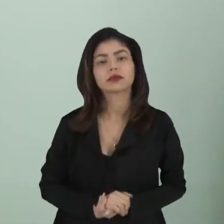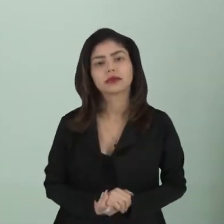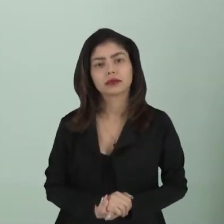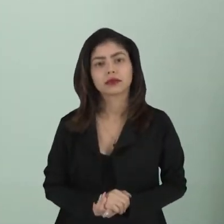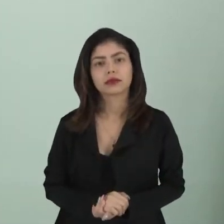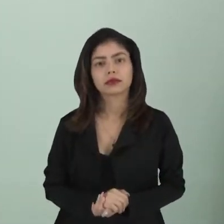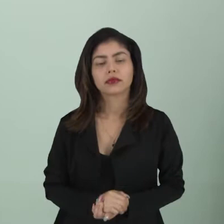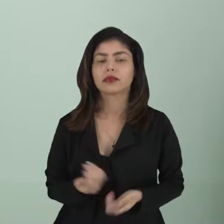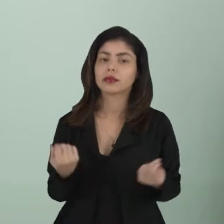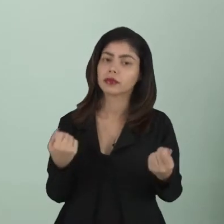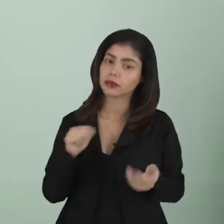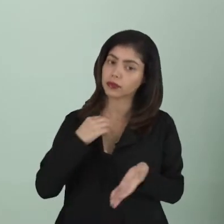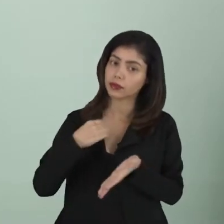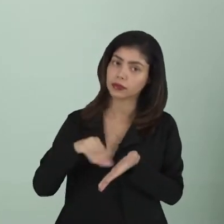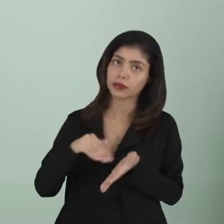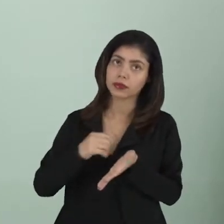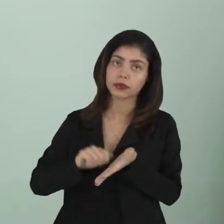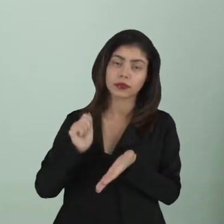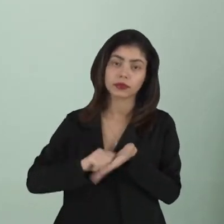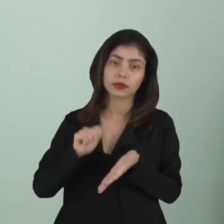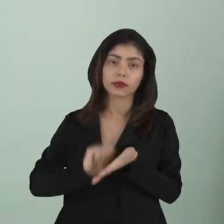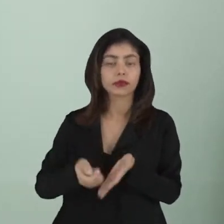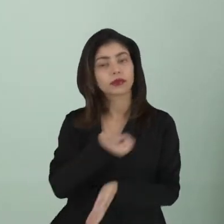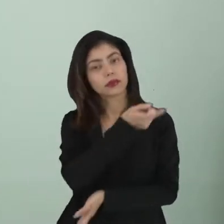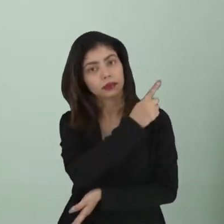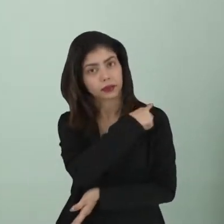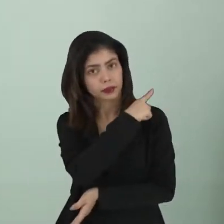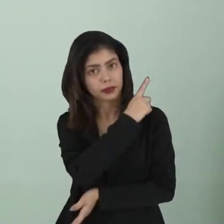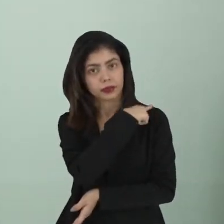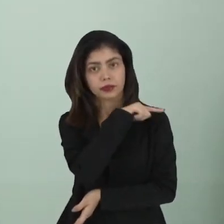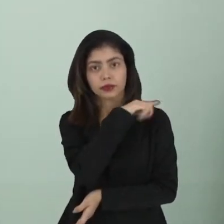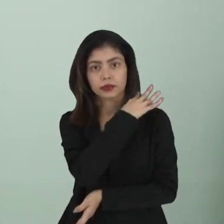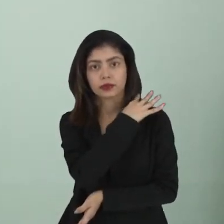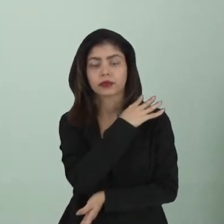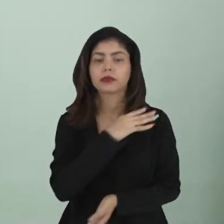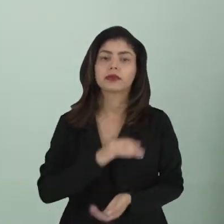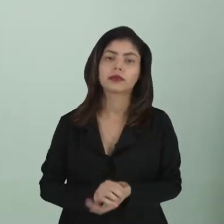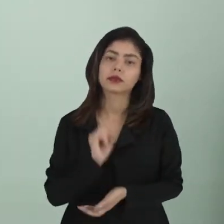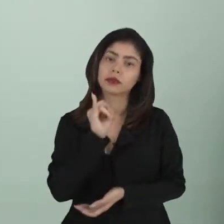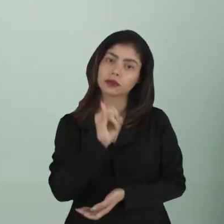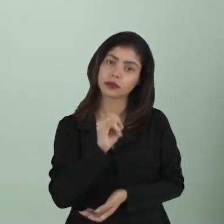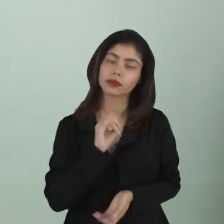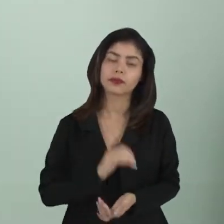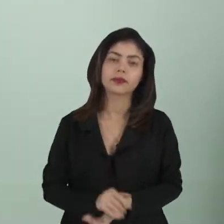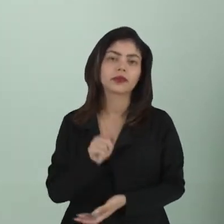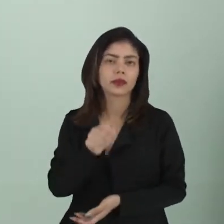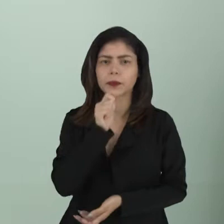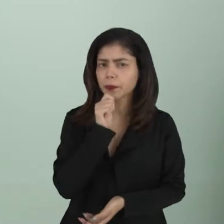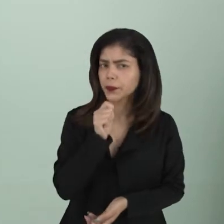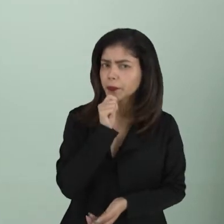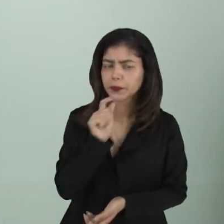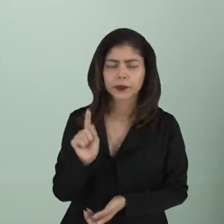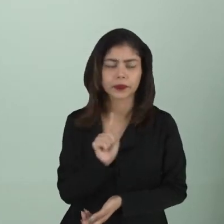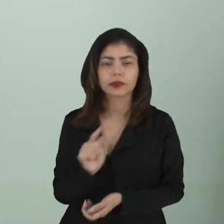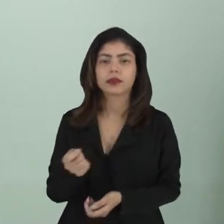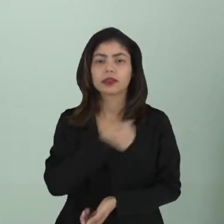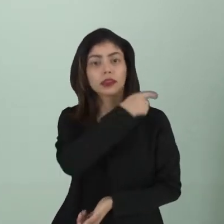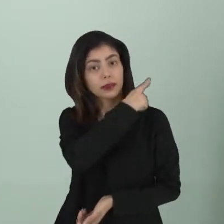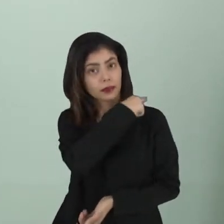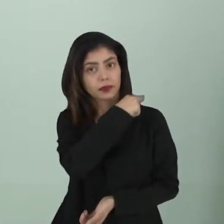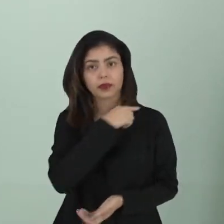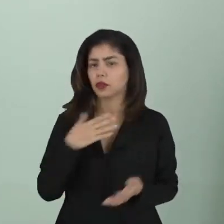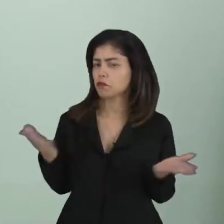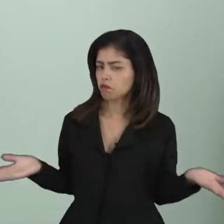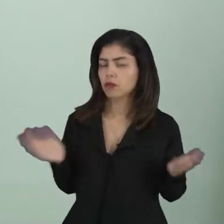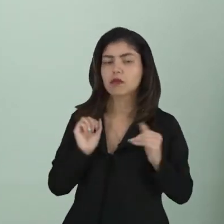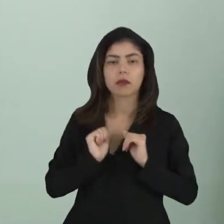que estão devidamente matriculados na primeira série do ensino médio. Mas se você não está matriculado nesta série,